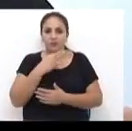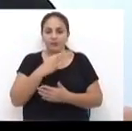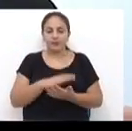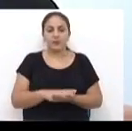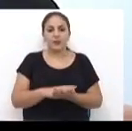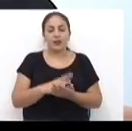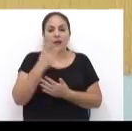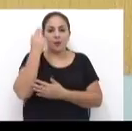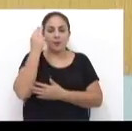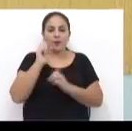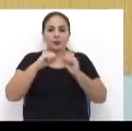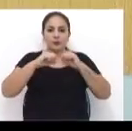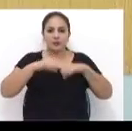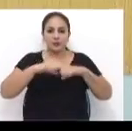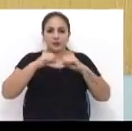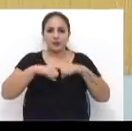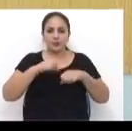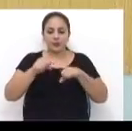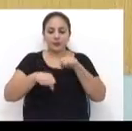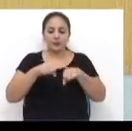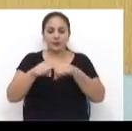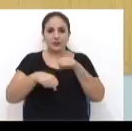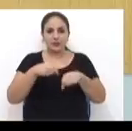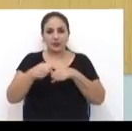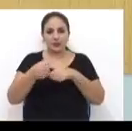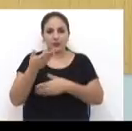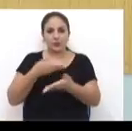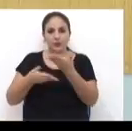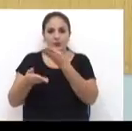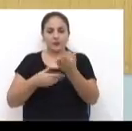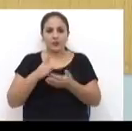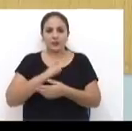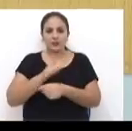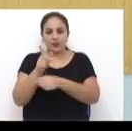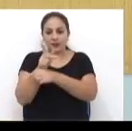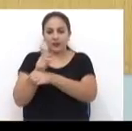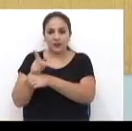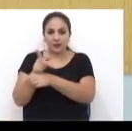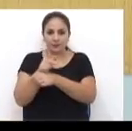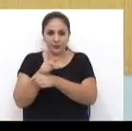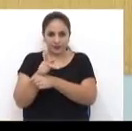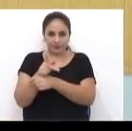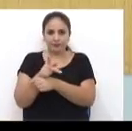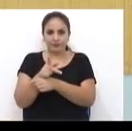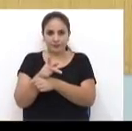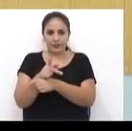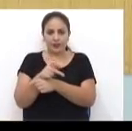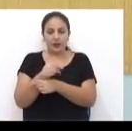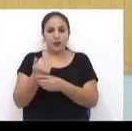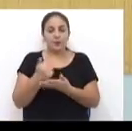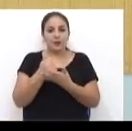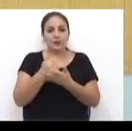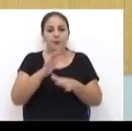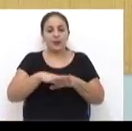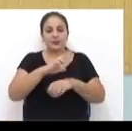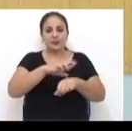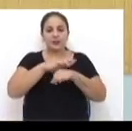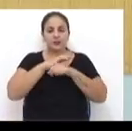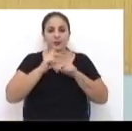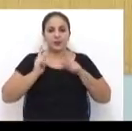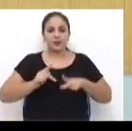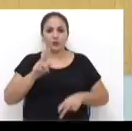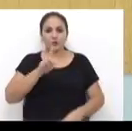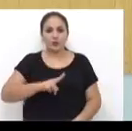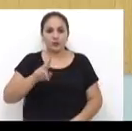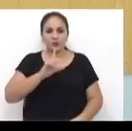condições que nós temos hoje. A partir de abril, o sistema de bicicletas compartilhadas contará com câmeras de vídeo monitoramento para